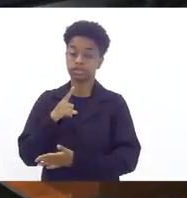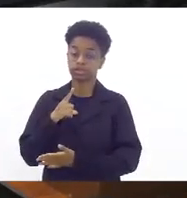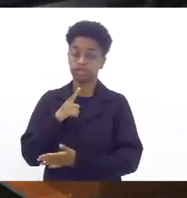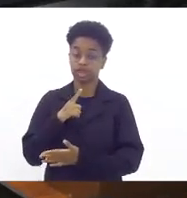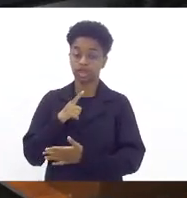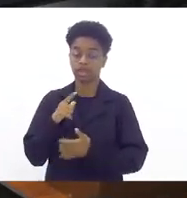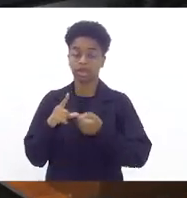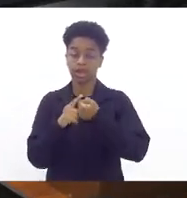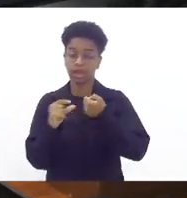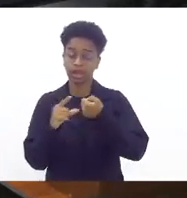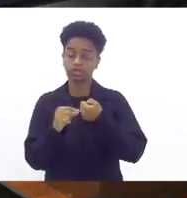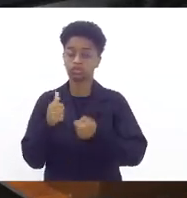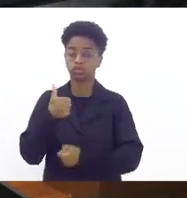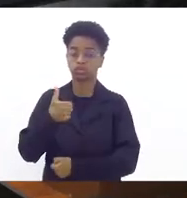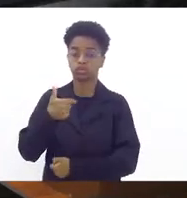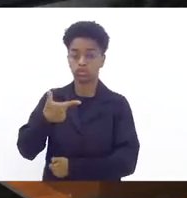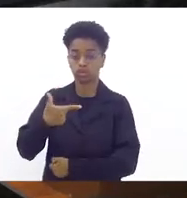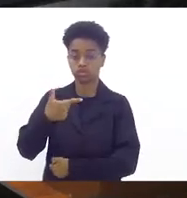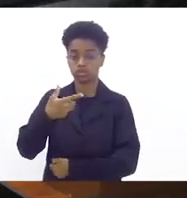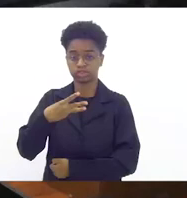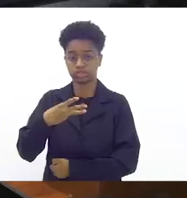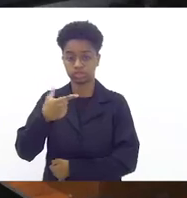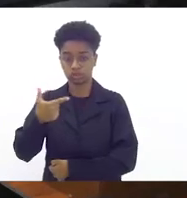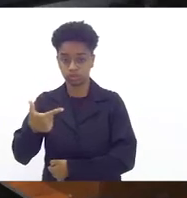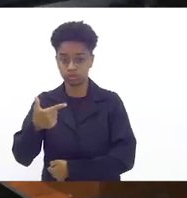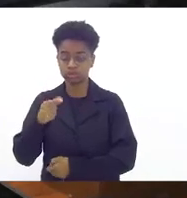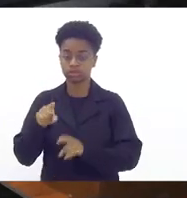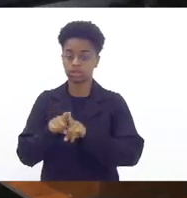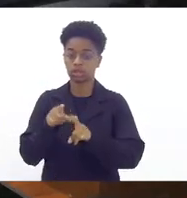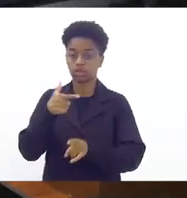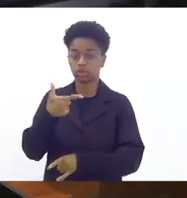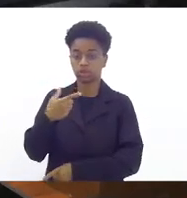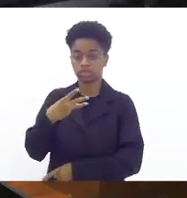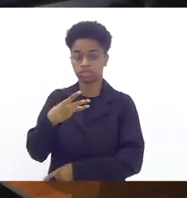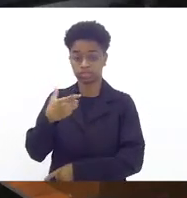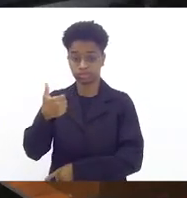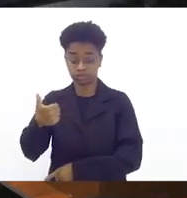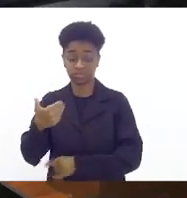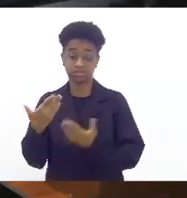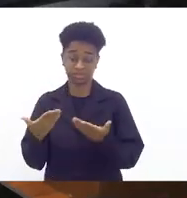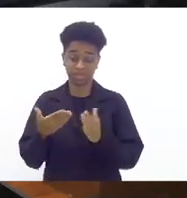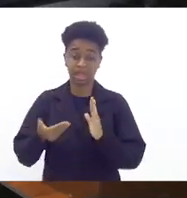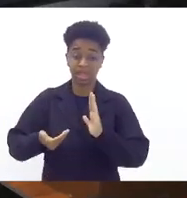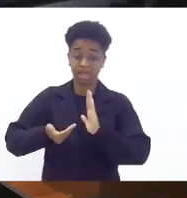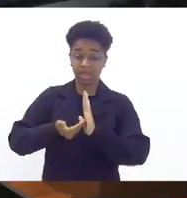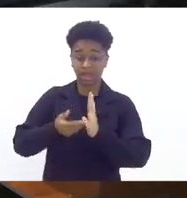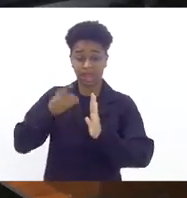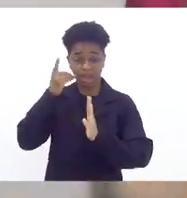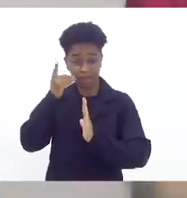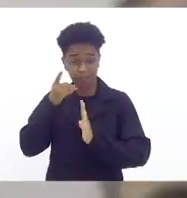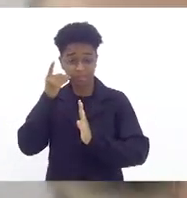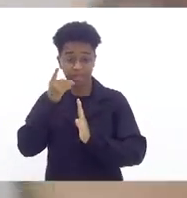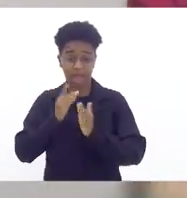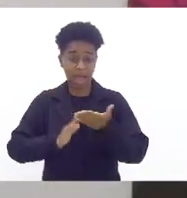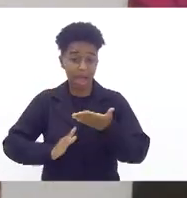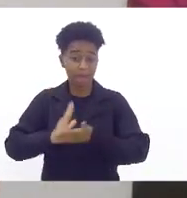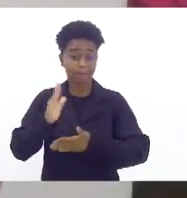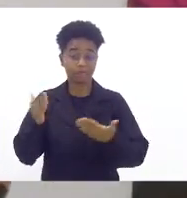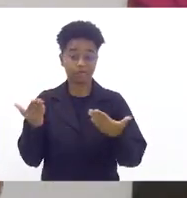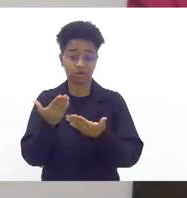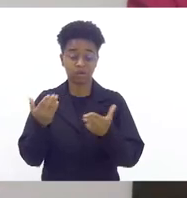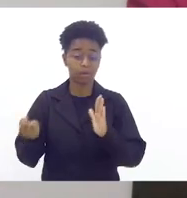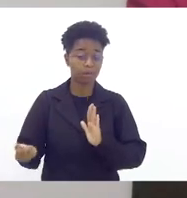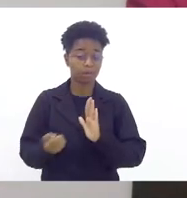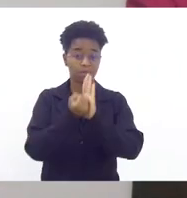232 e 231 que vergonhosamente a Câmara de Deputados Federais acaba de aprovar o